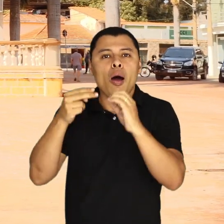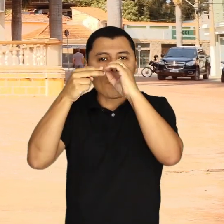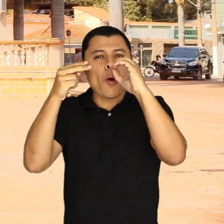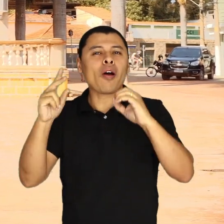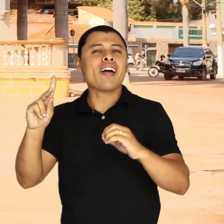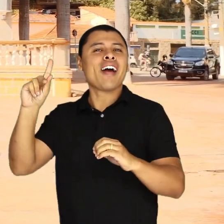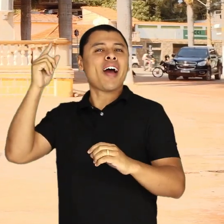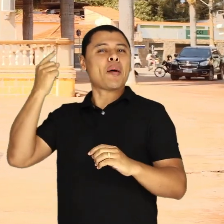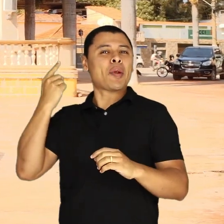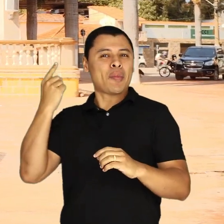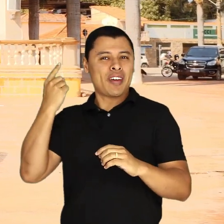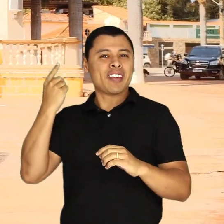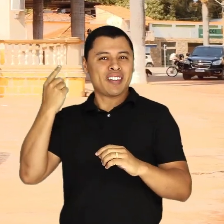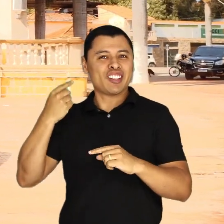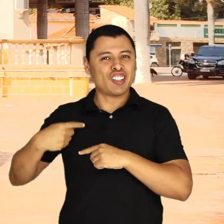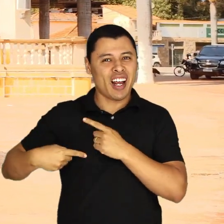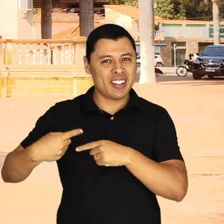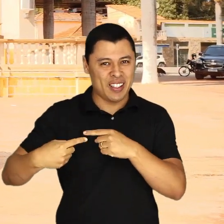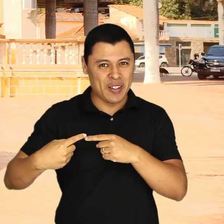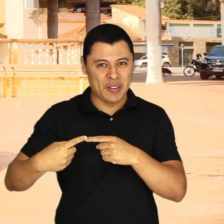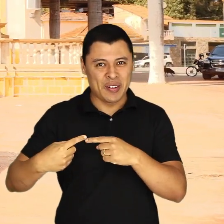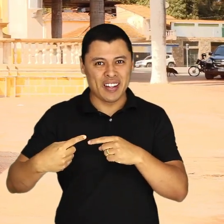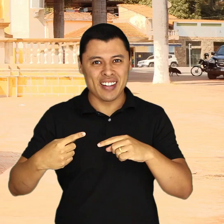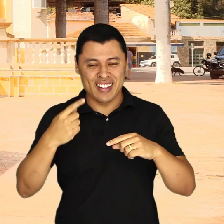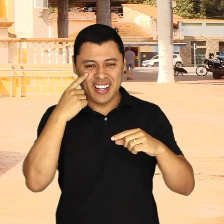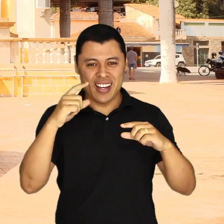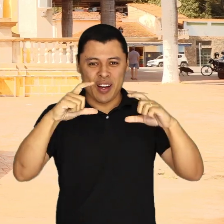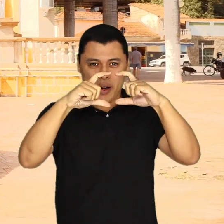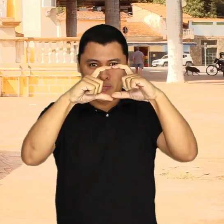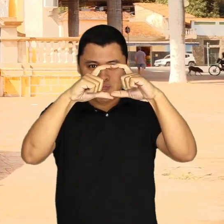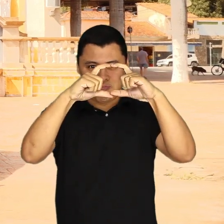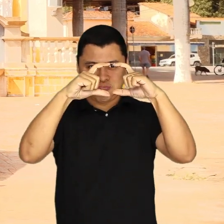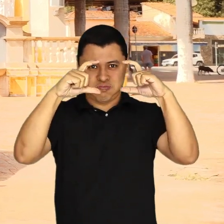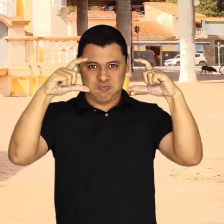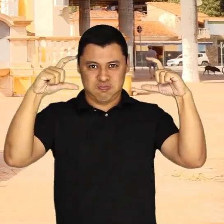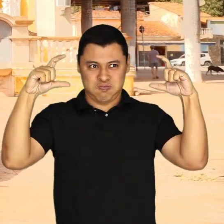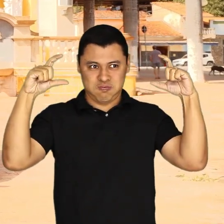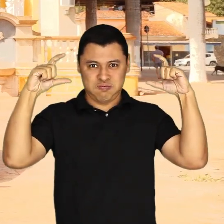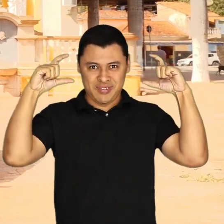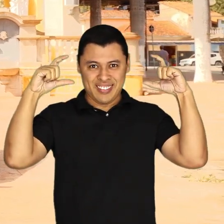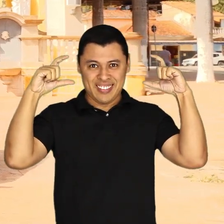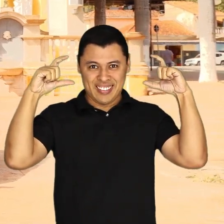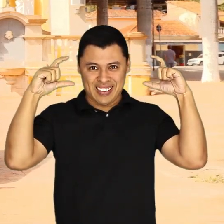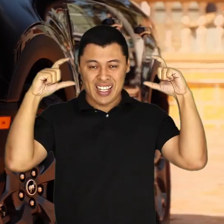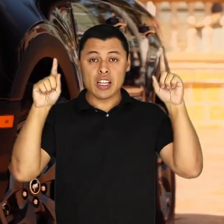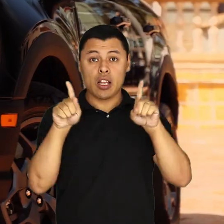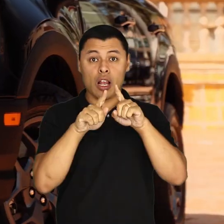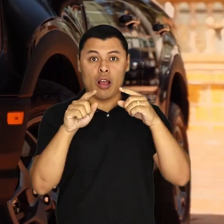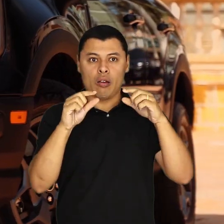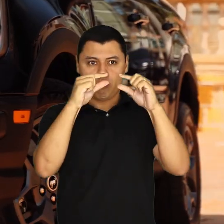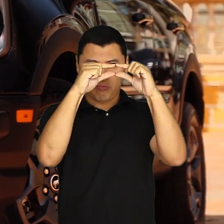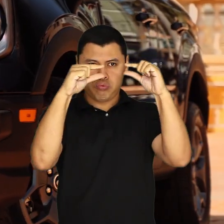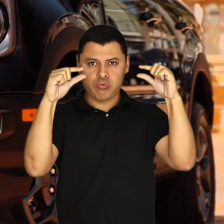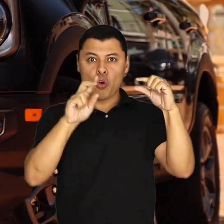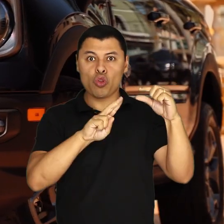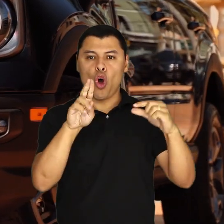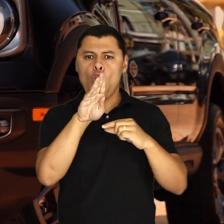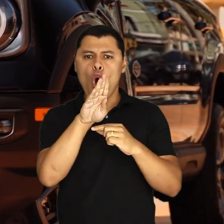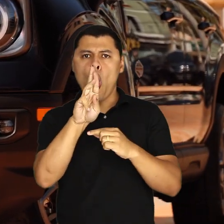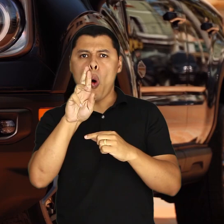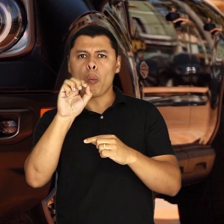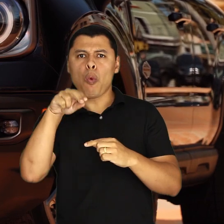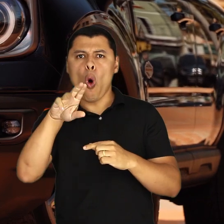design justamente do Bronco de primeira geração. Aqui está a grande homenagem histórica, né? Esse retângulo contendo o bloco óptico e a grade aqui. E aqui o nome Bronco